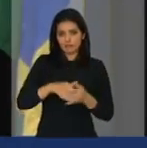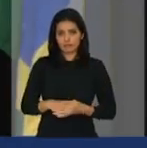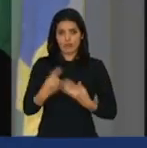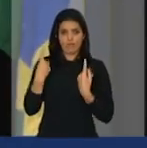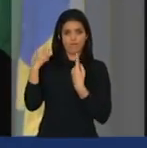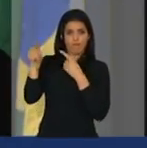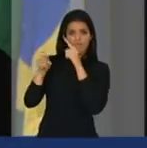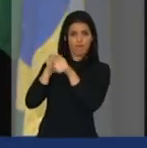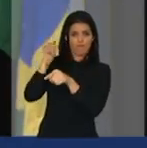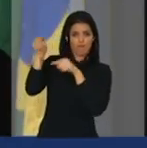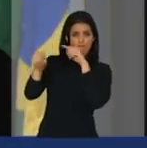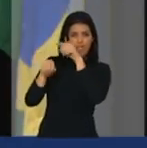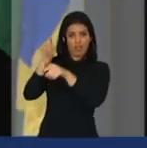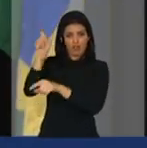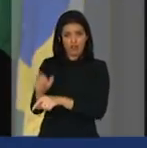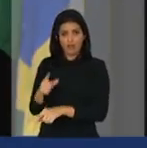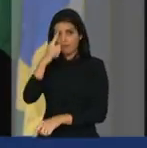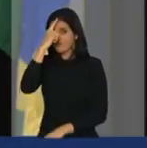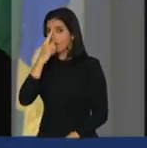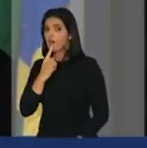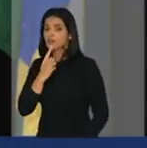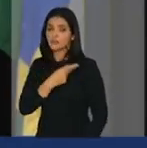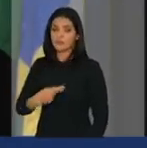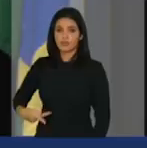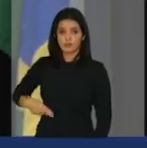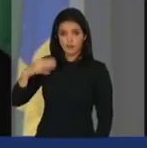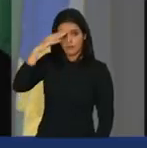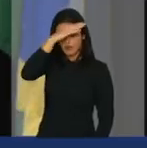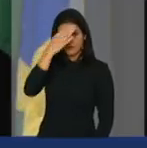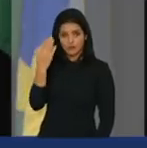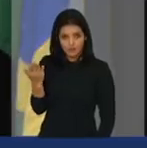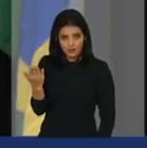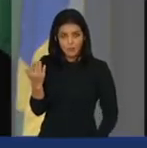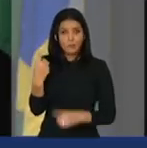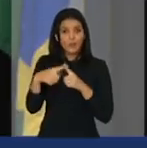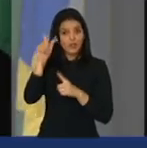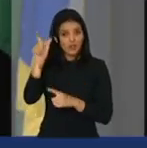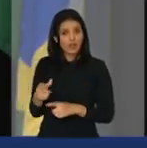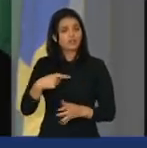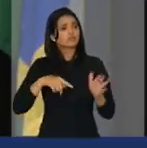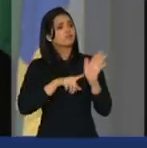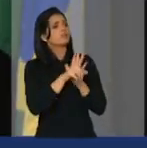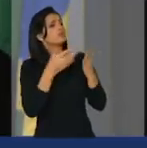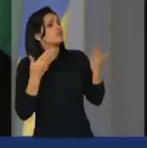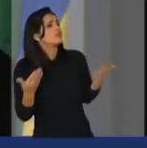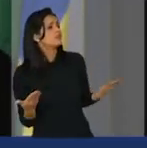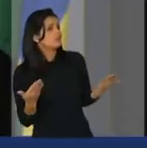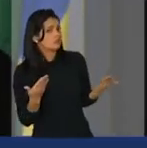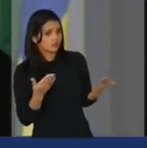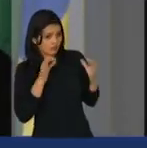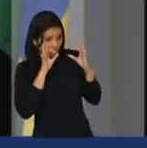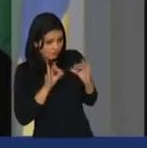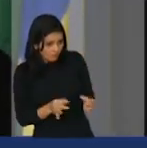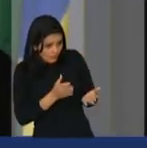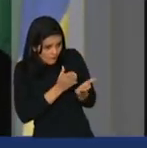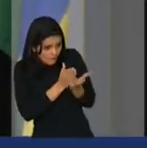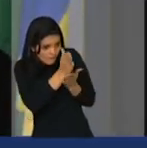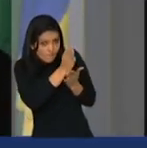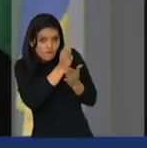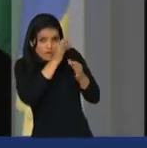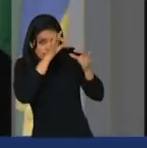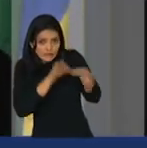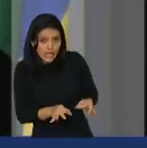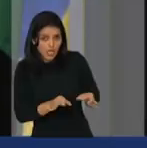República porque desde o momento que o presidente ele questiona a lisura das nossas juras isso é